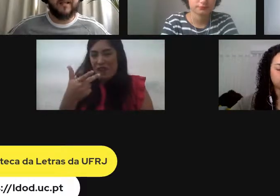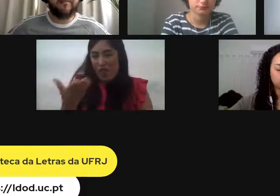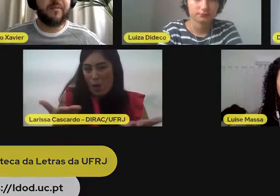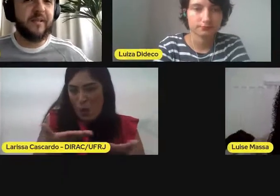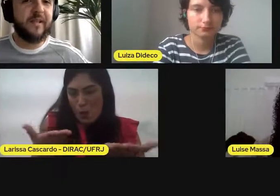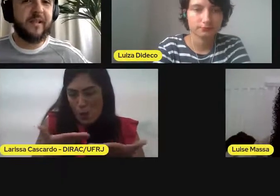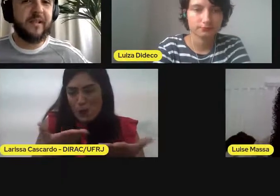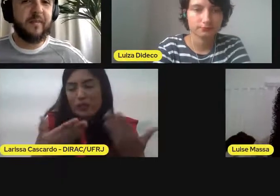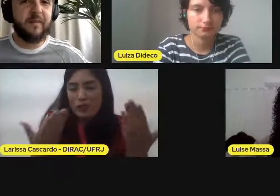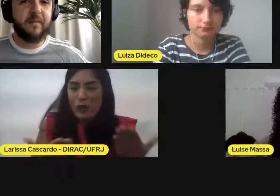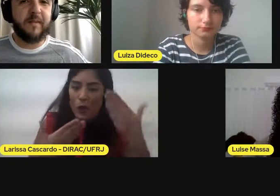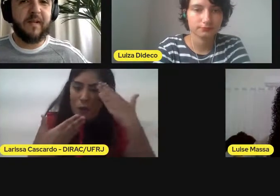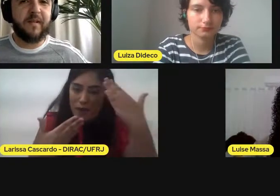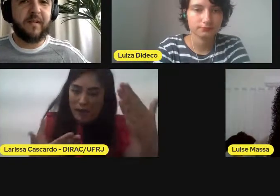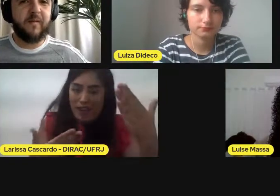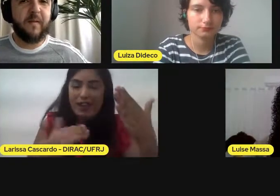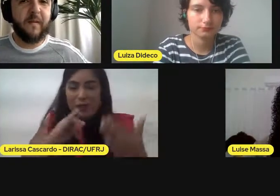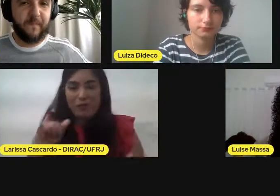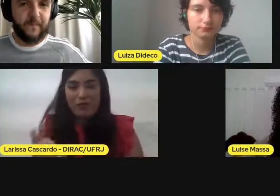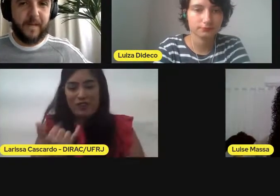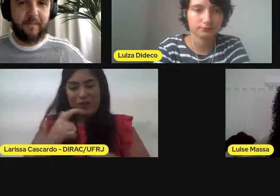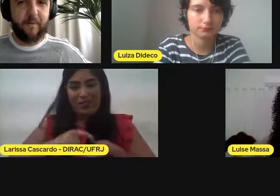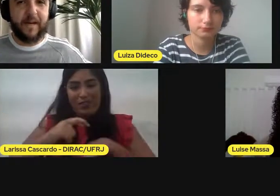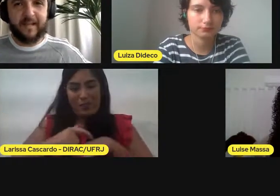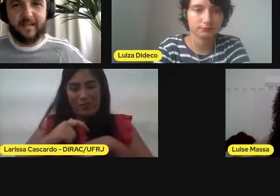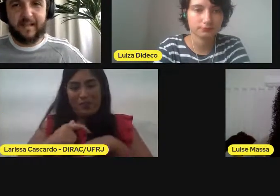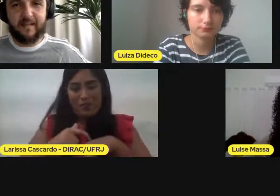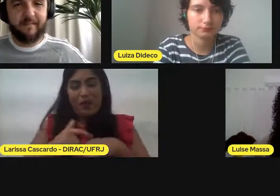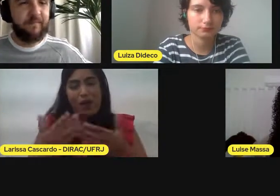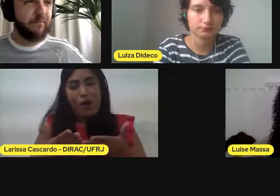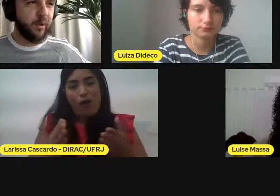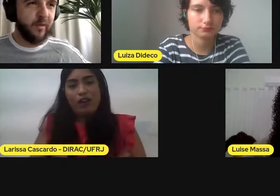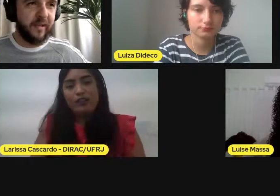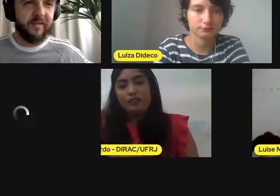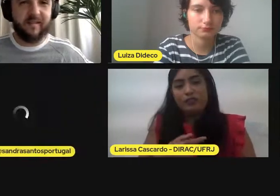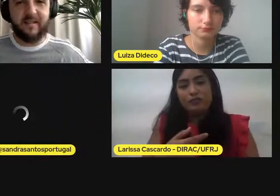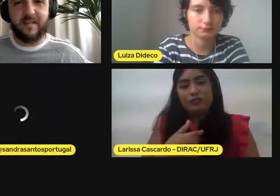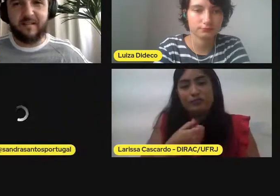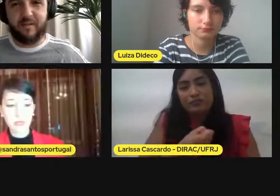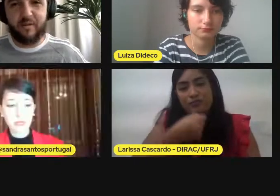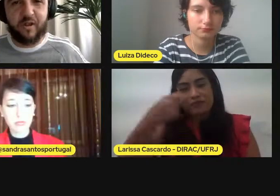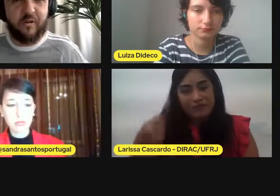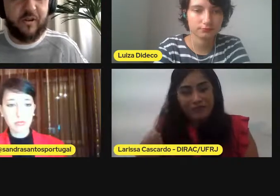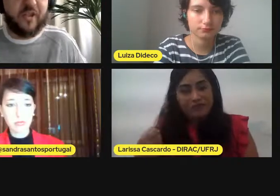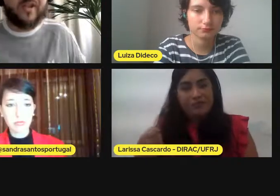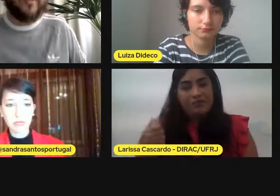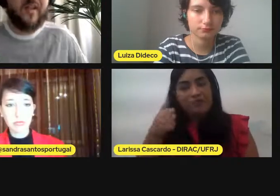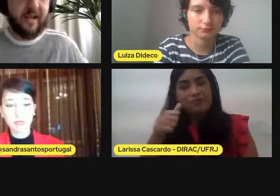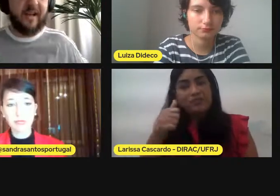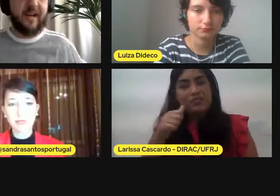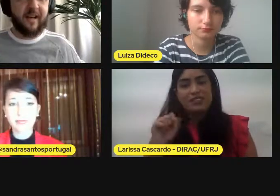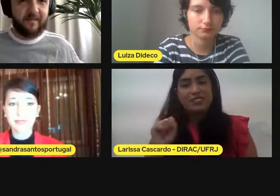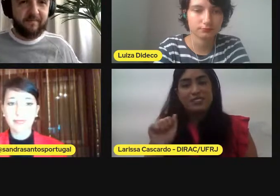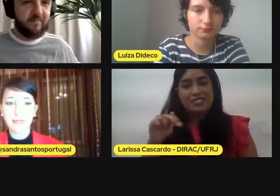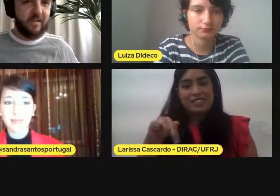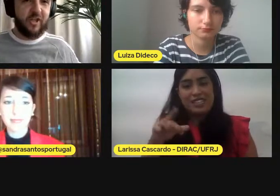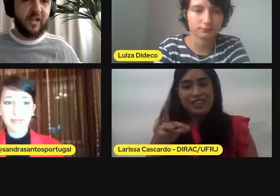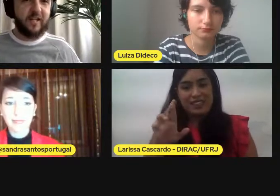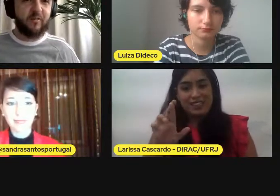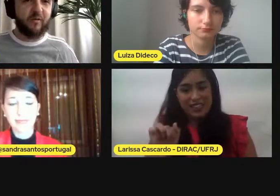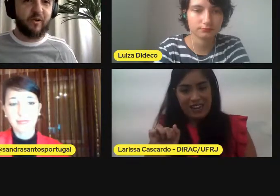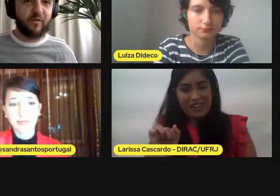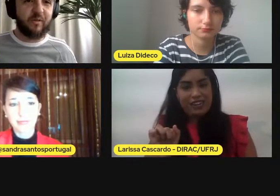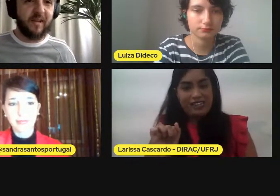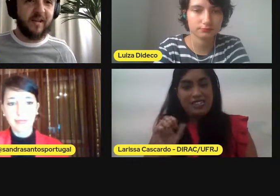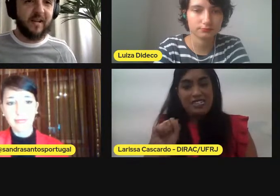pelo meu tempo e eu passo a palavra então para a poeta portuguesa Sandra Santos, que hoje